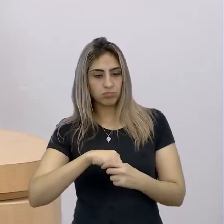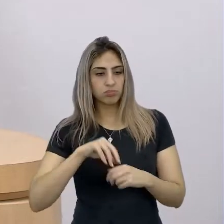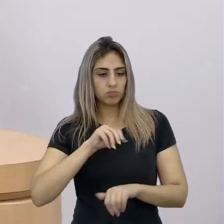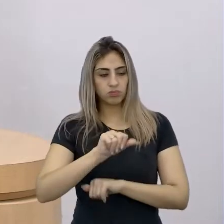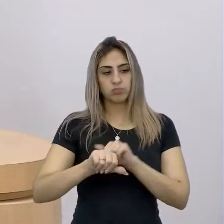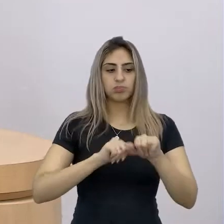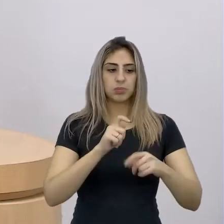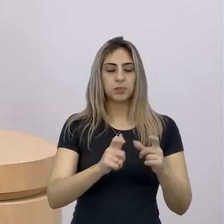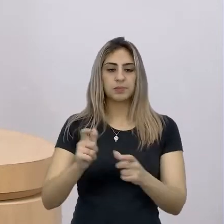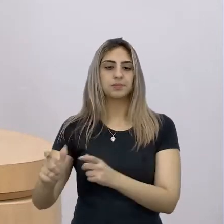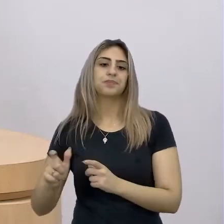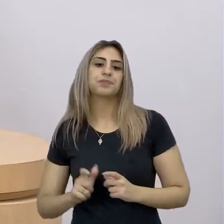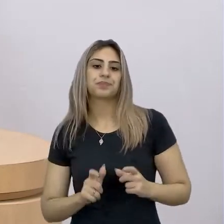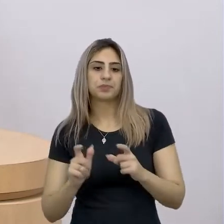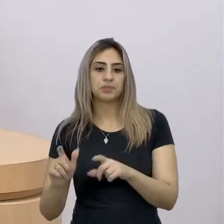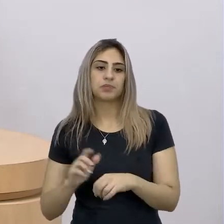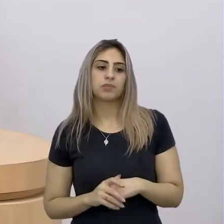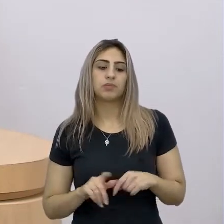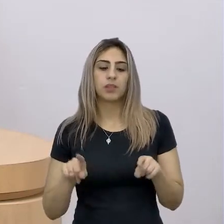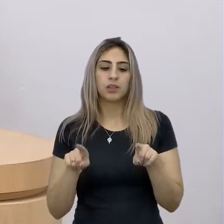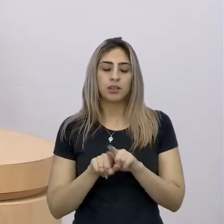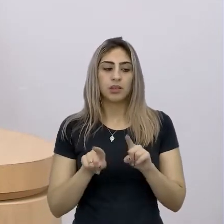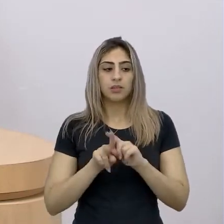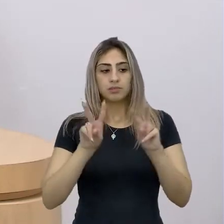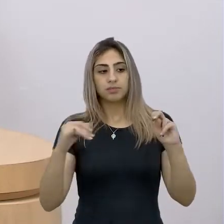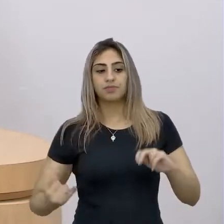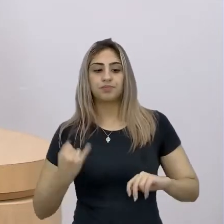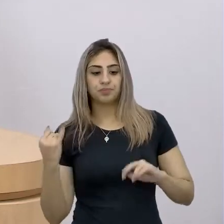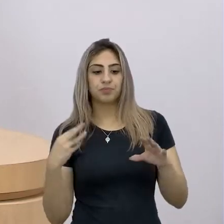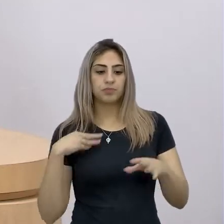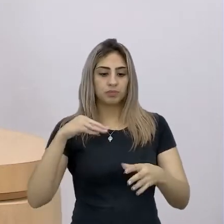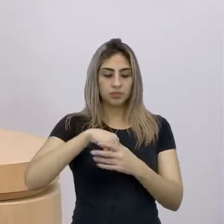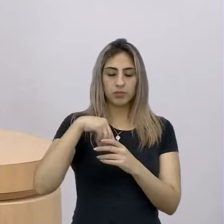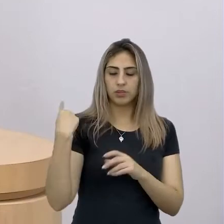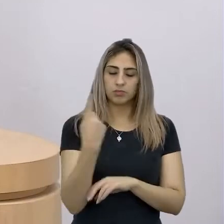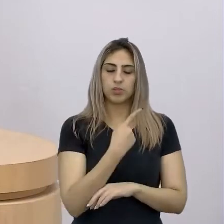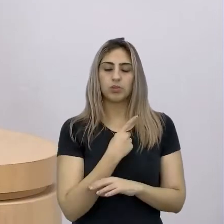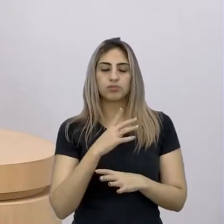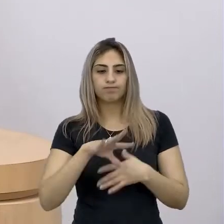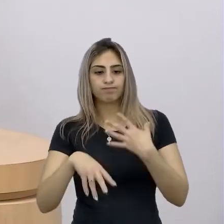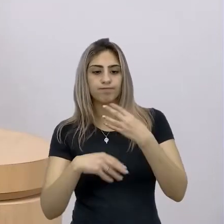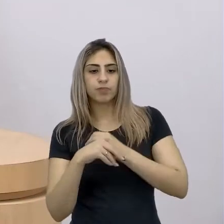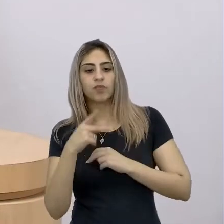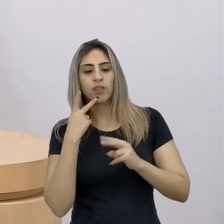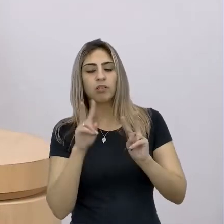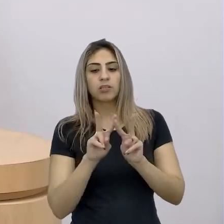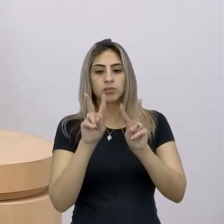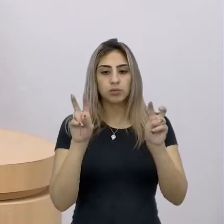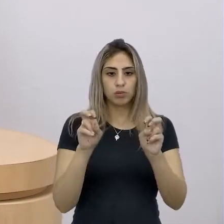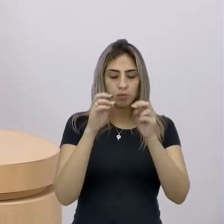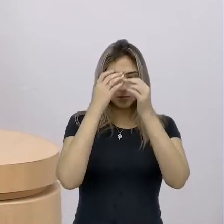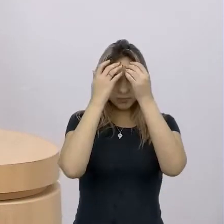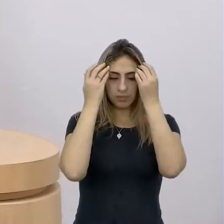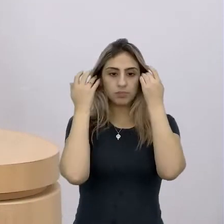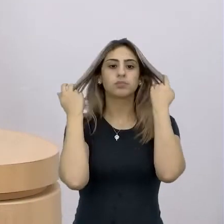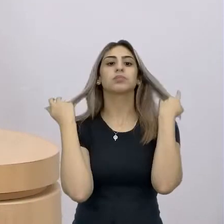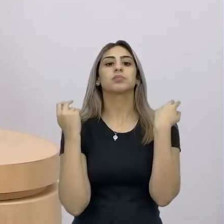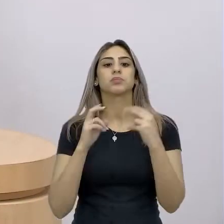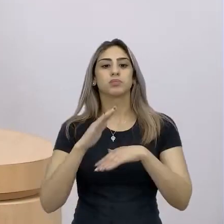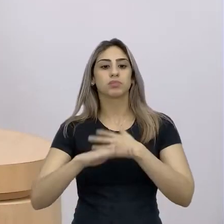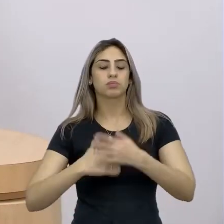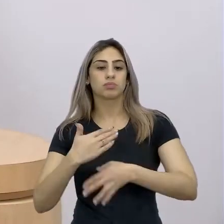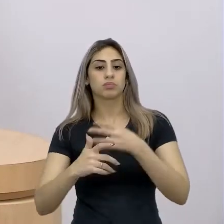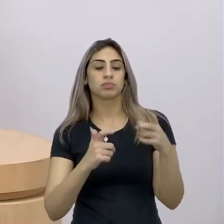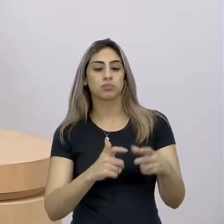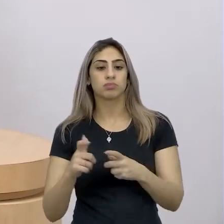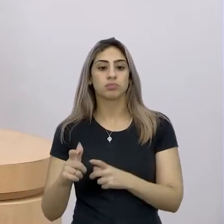dimensão territorial, né? Aliás, é importante frisar isso porque nós estamos aí num componente que fala sobre desenvolvimento